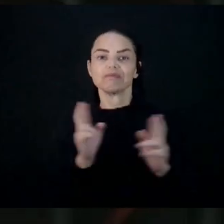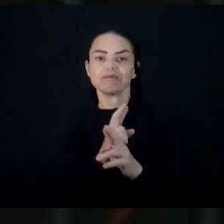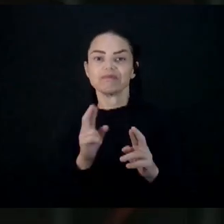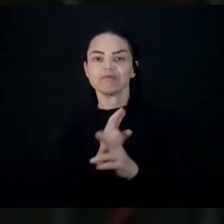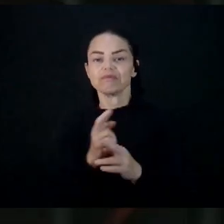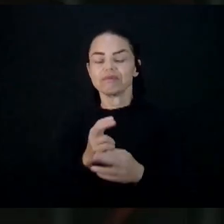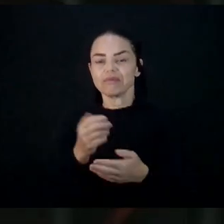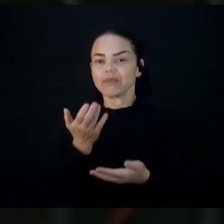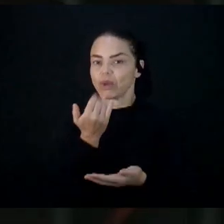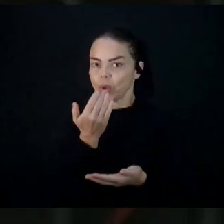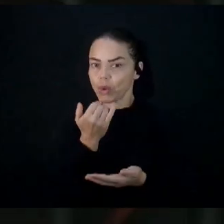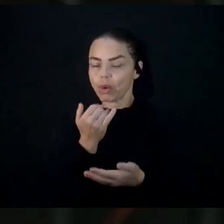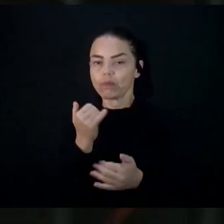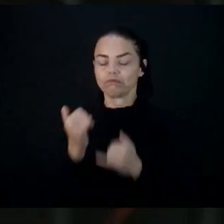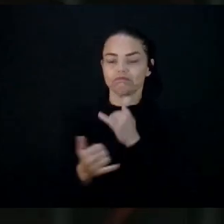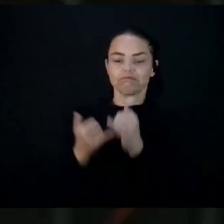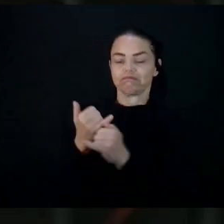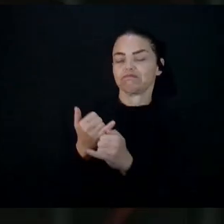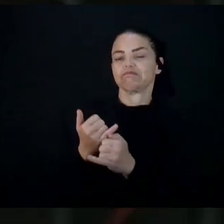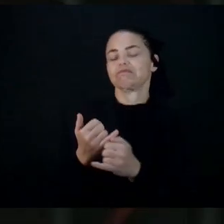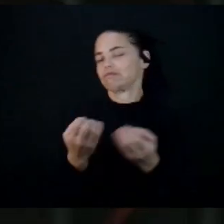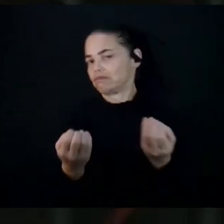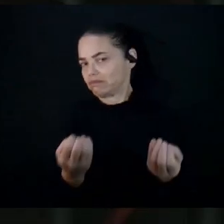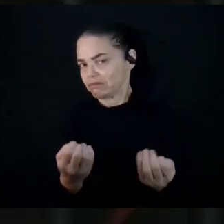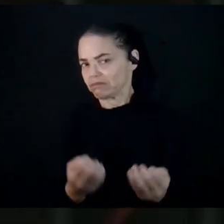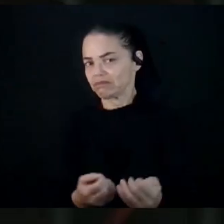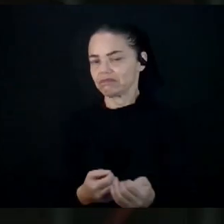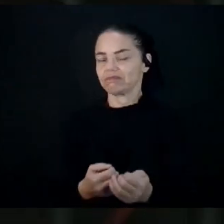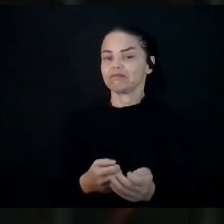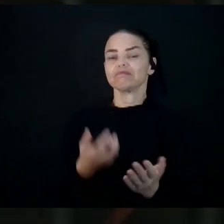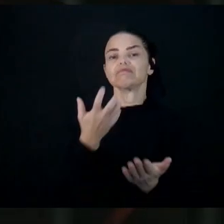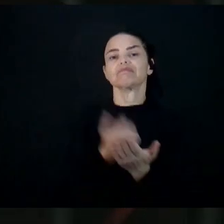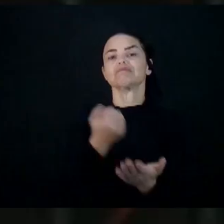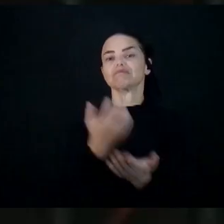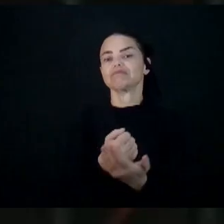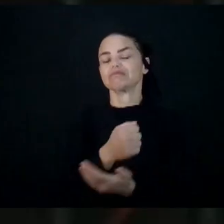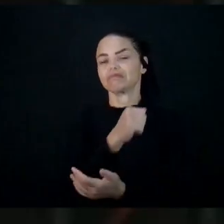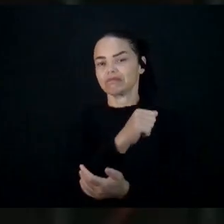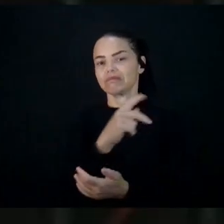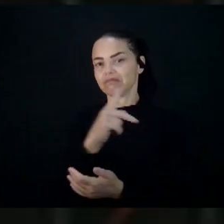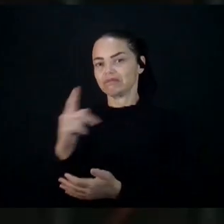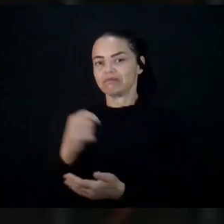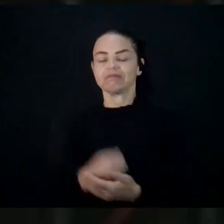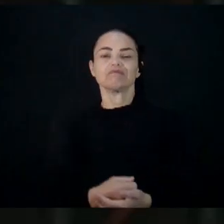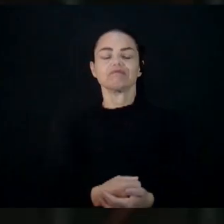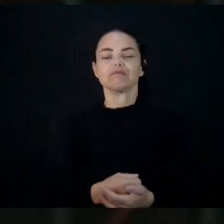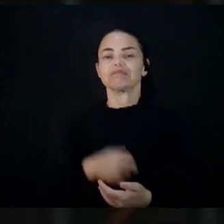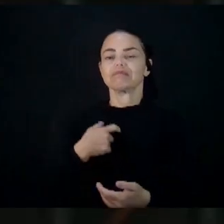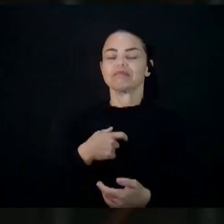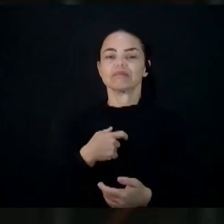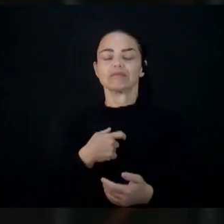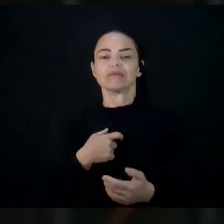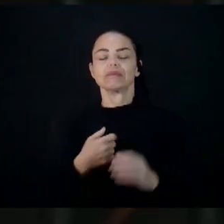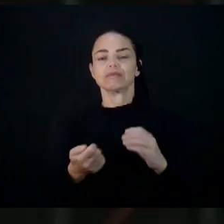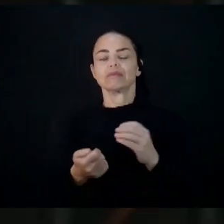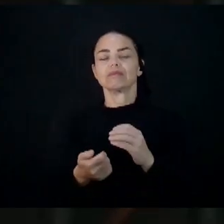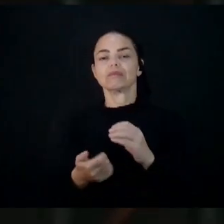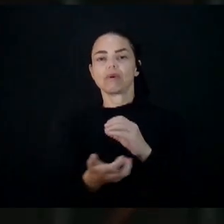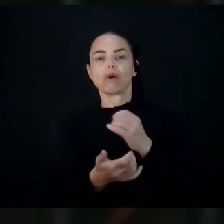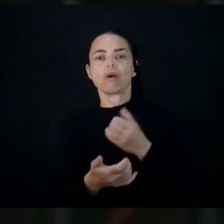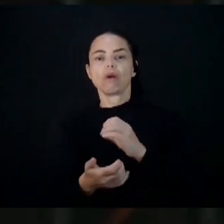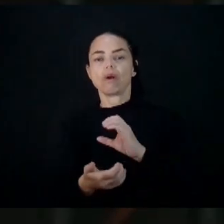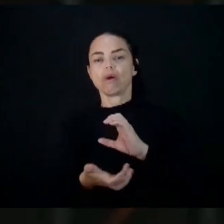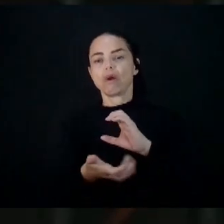na era digital. Como assim? Os aplicativos. Sabe aqueles aplicativos que contam calorias, os relógios que